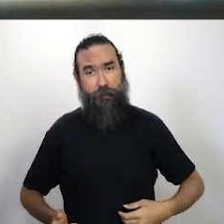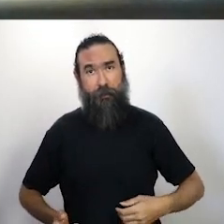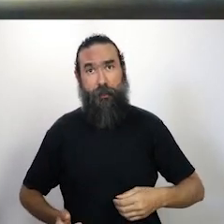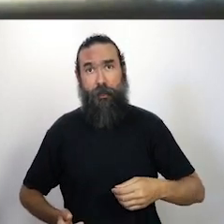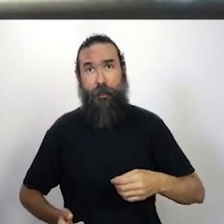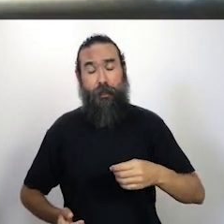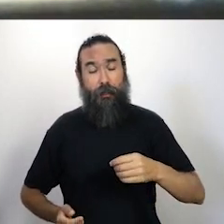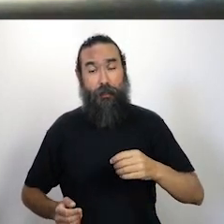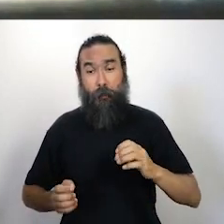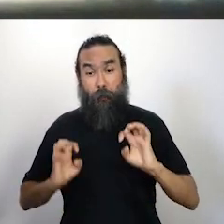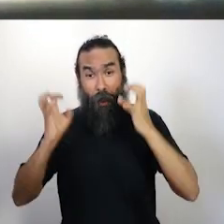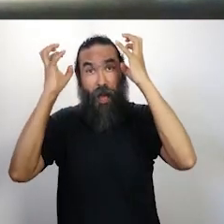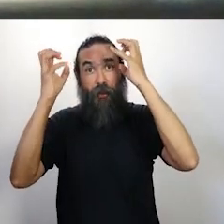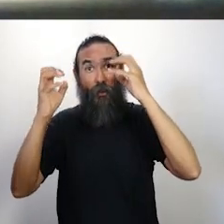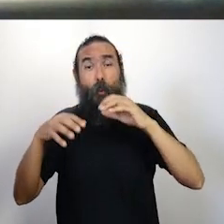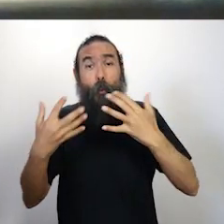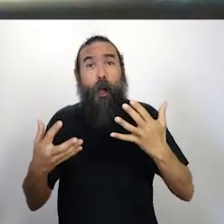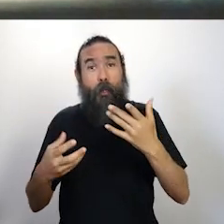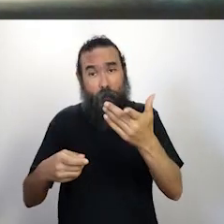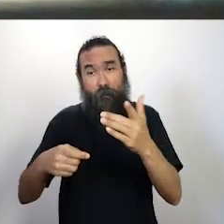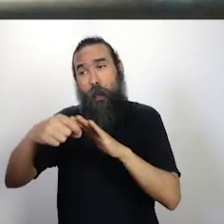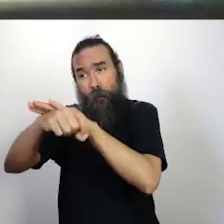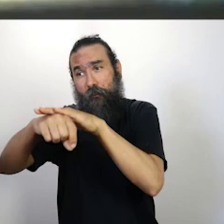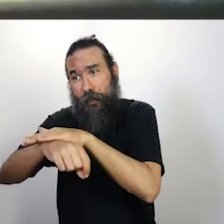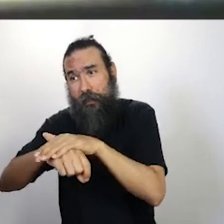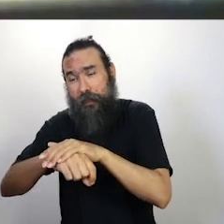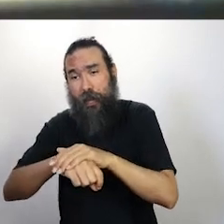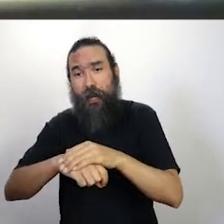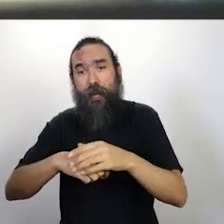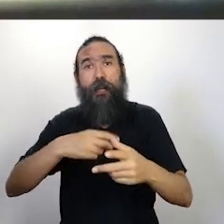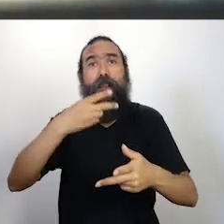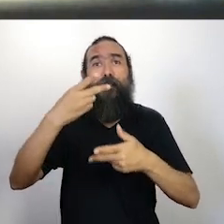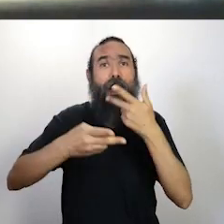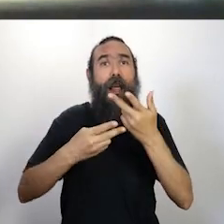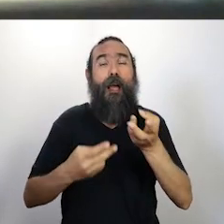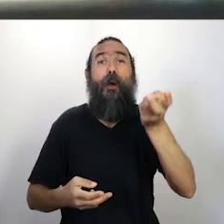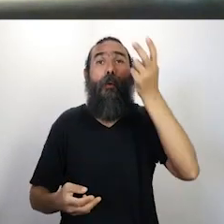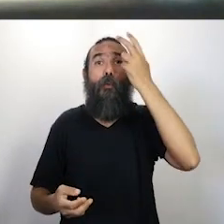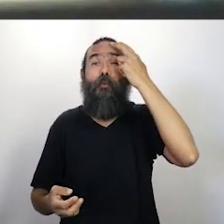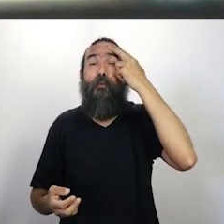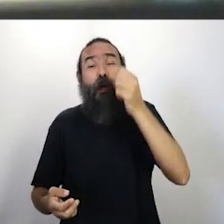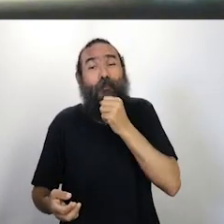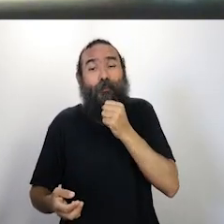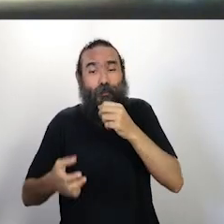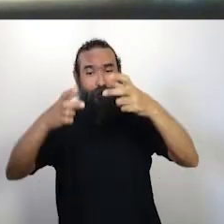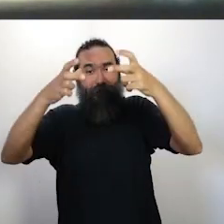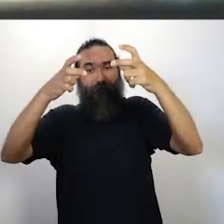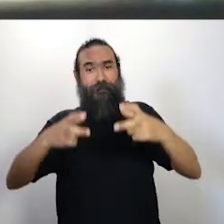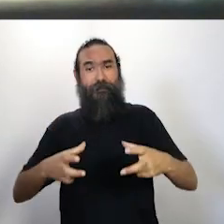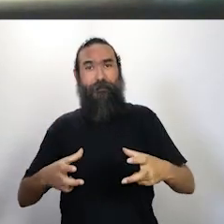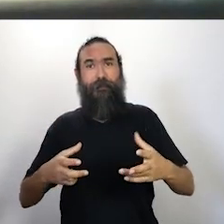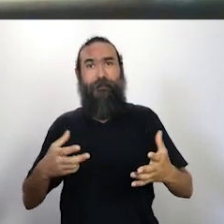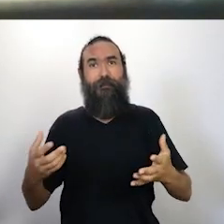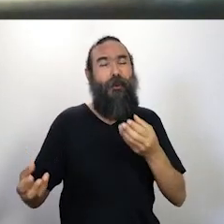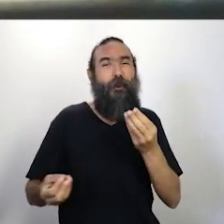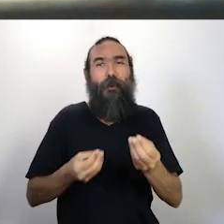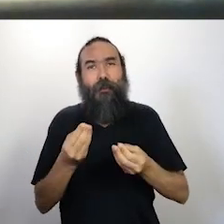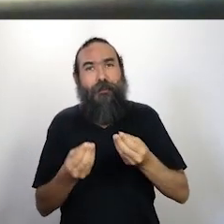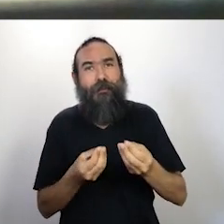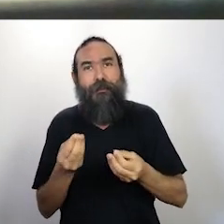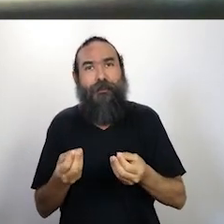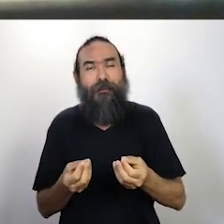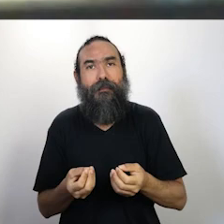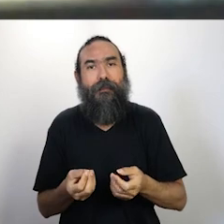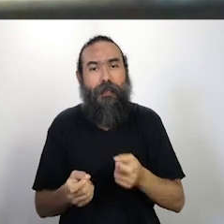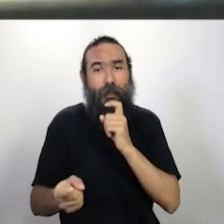informais então a nota técnica que a deputada Benedita pediu e que nós encaminhamos ao Juliano e que foi a mesma que a Úrsula Vidal presidente